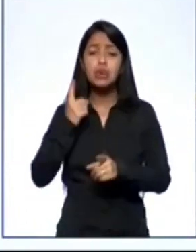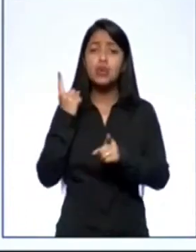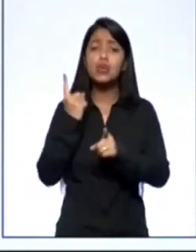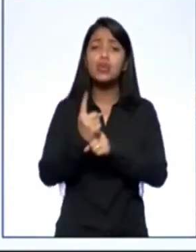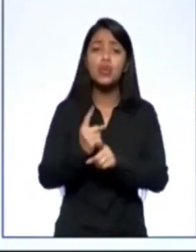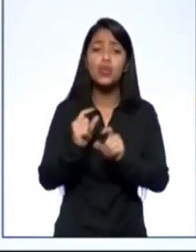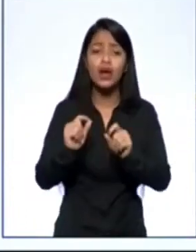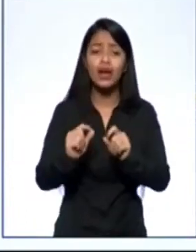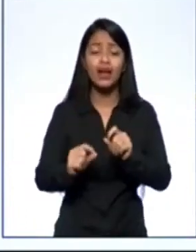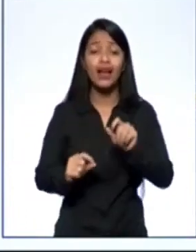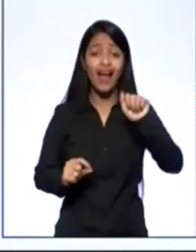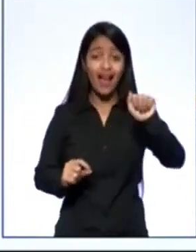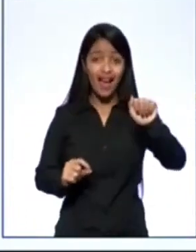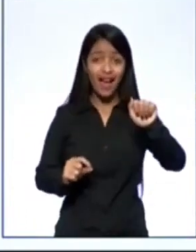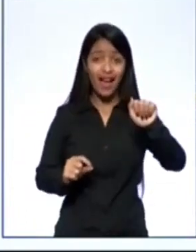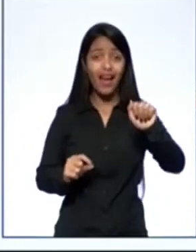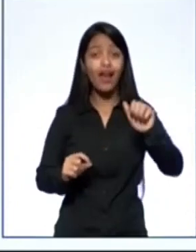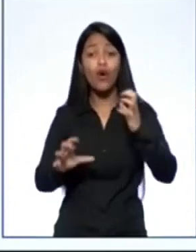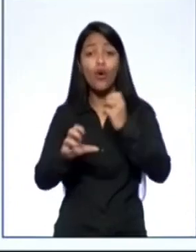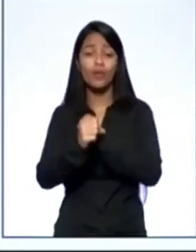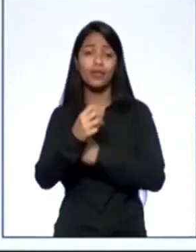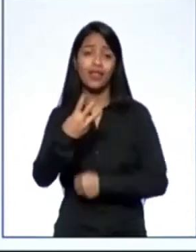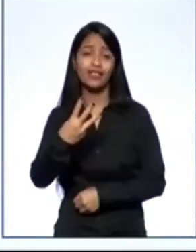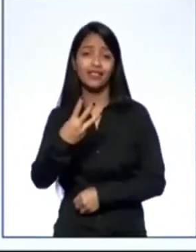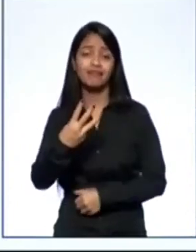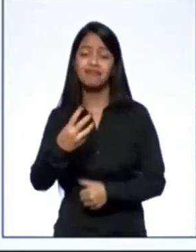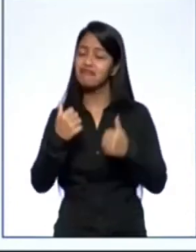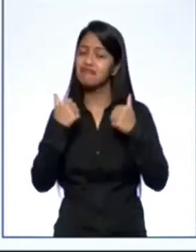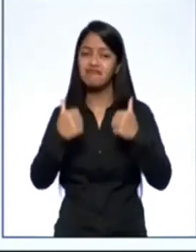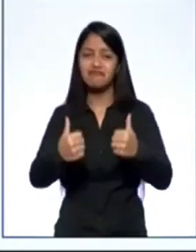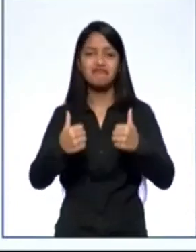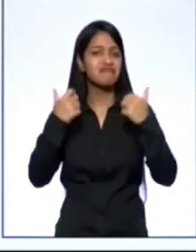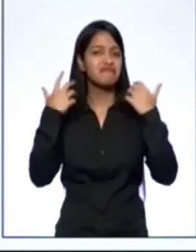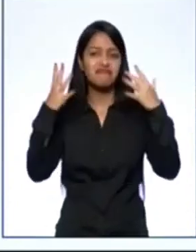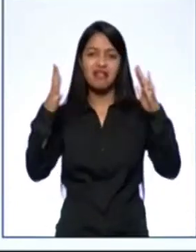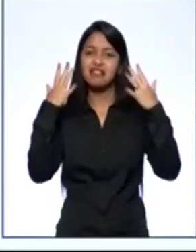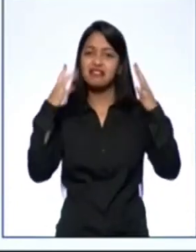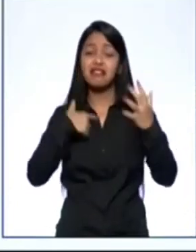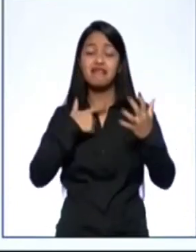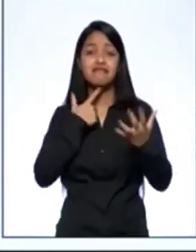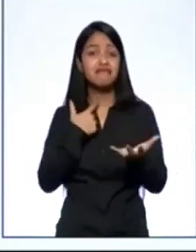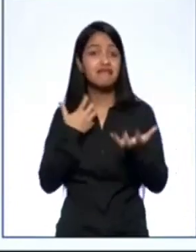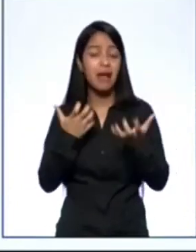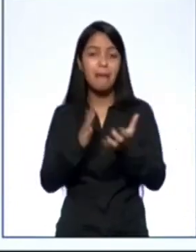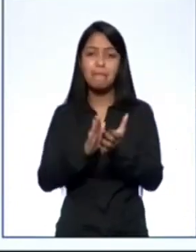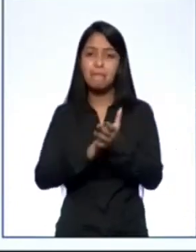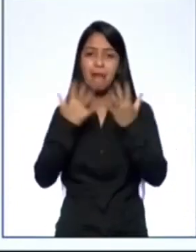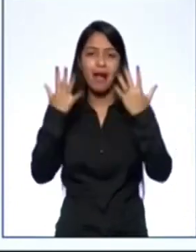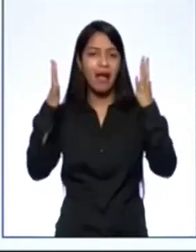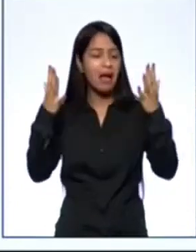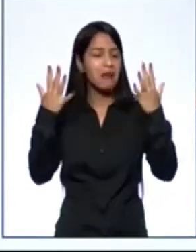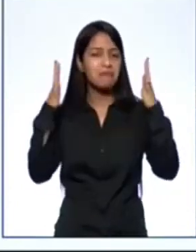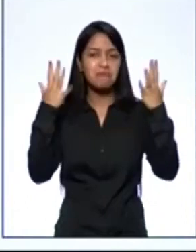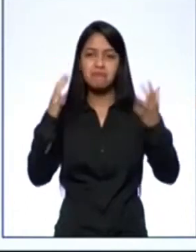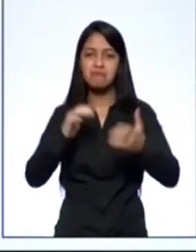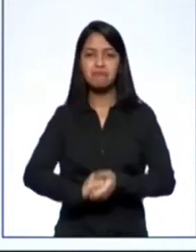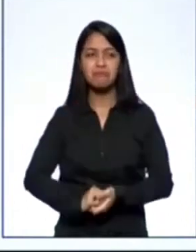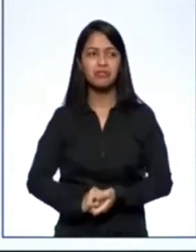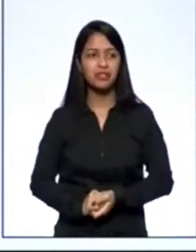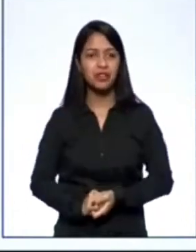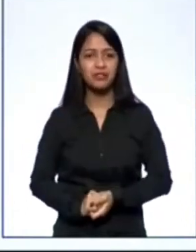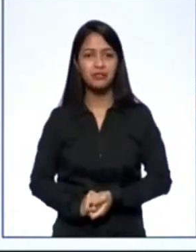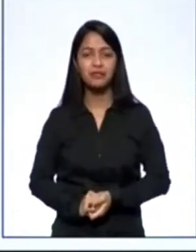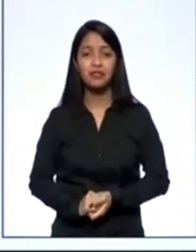Vale três muito bem parabéns queria applaudir é sabo de Palmas